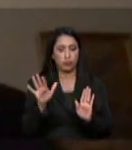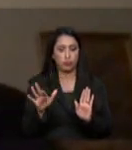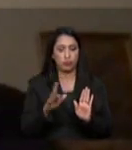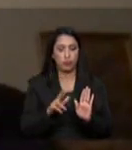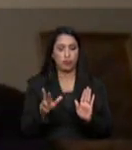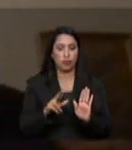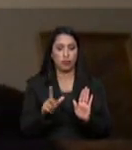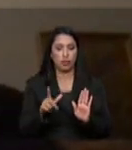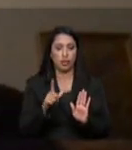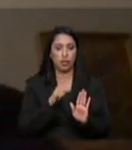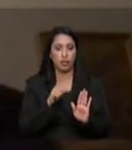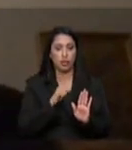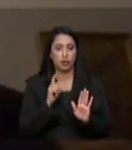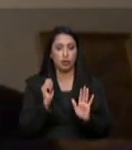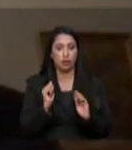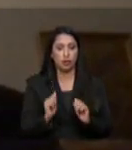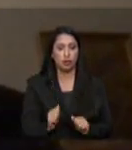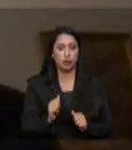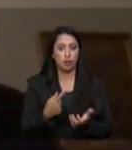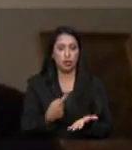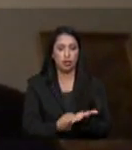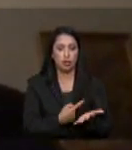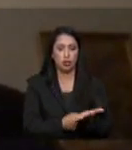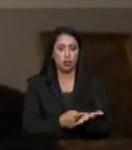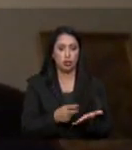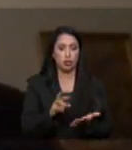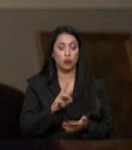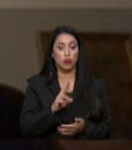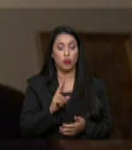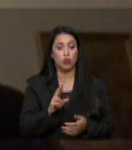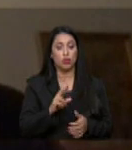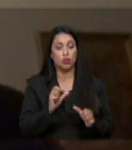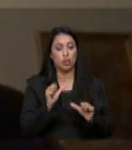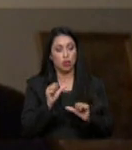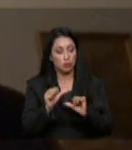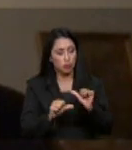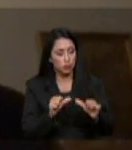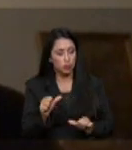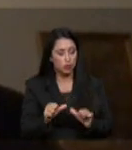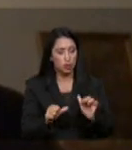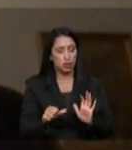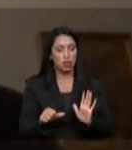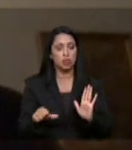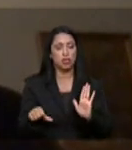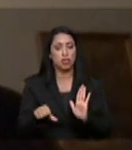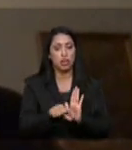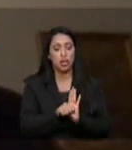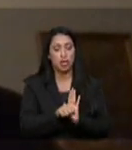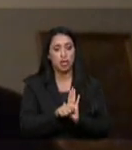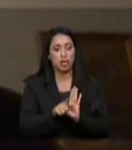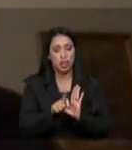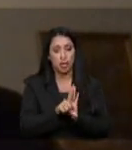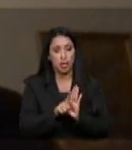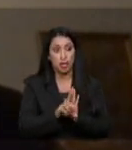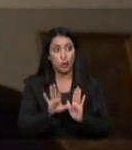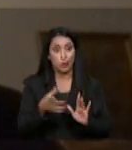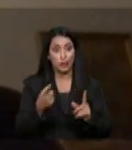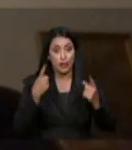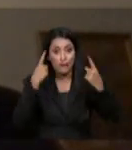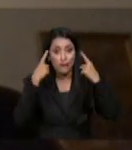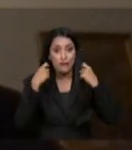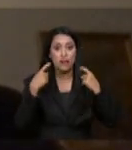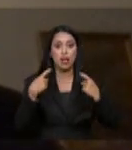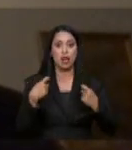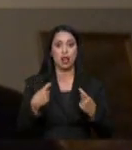não se poder fazer acordo de não persecução quando se está em discussão a questão da violência